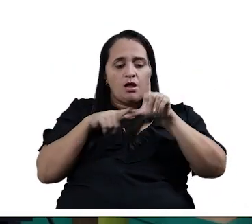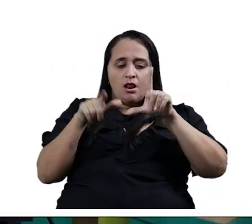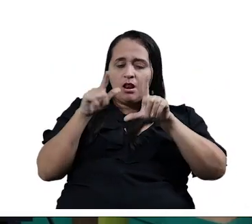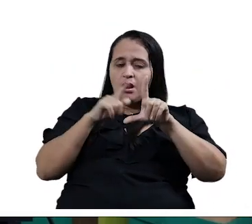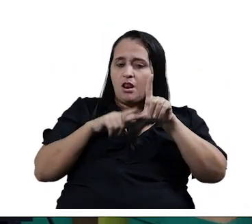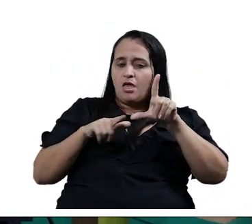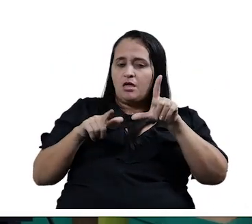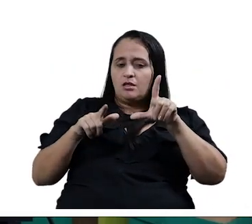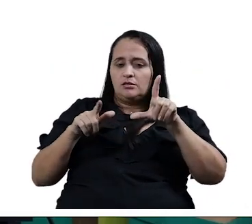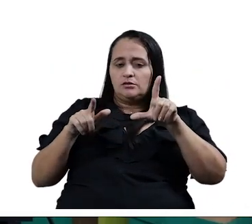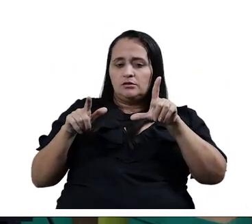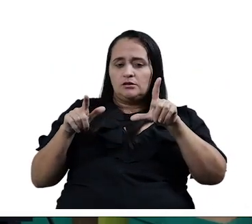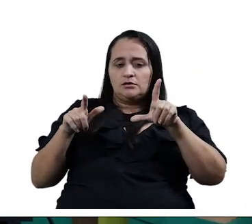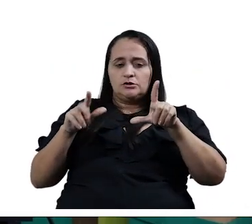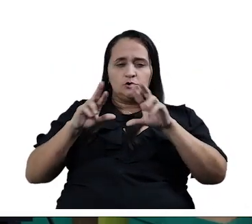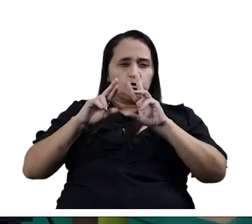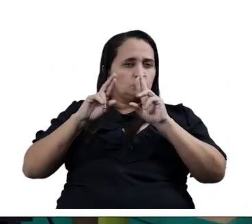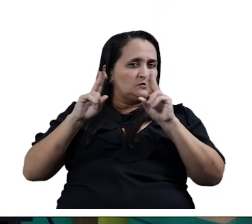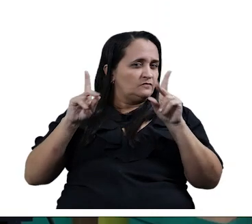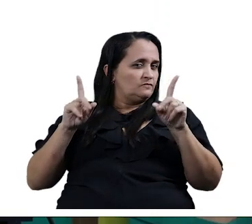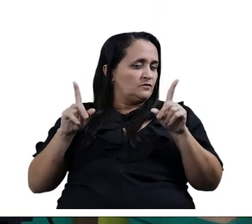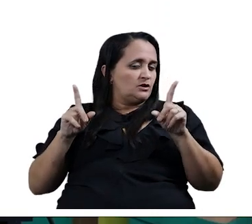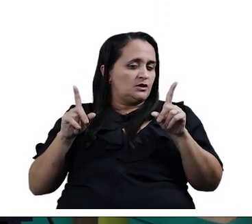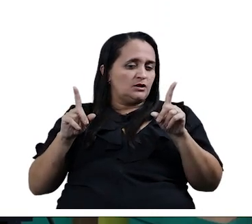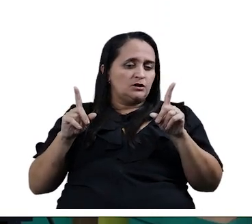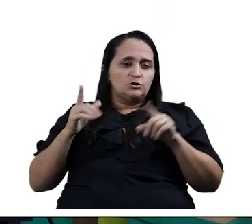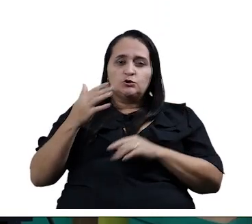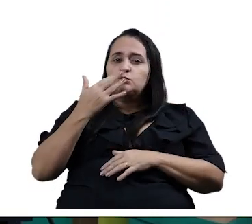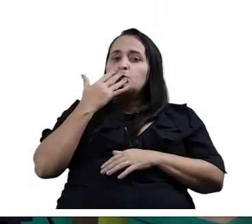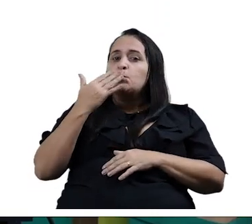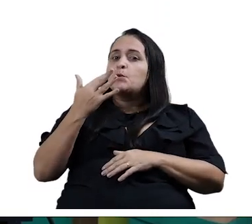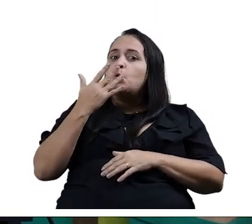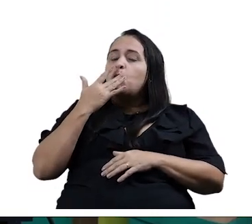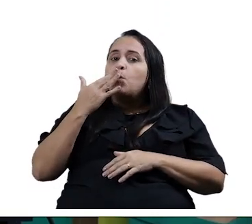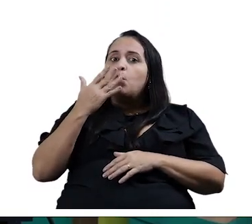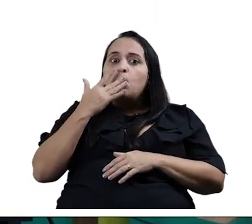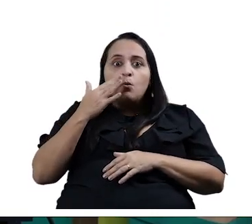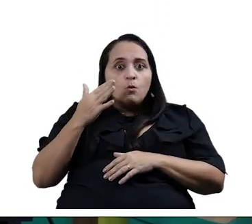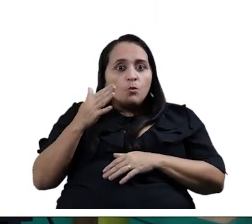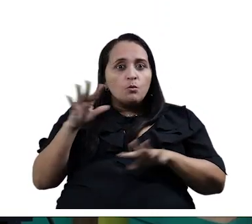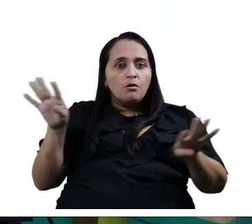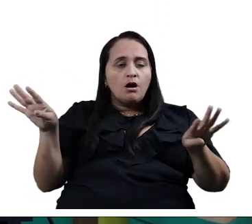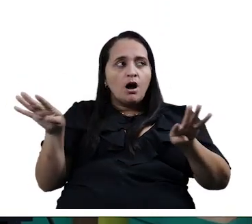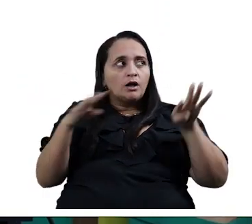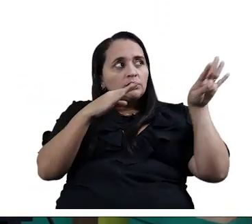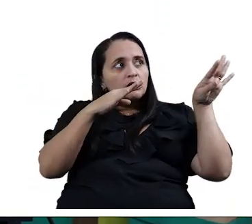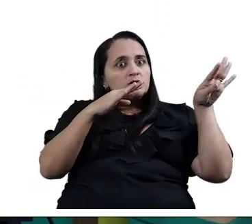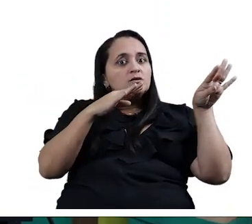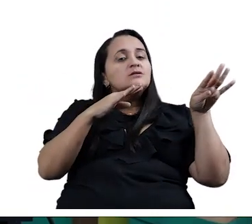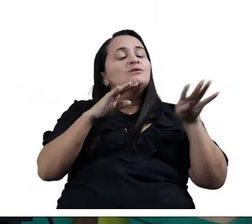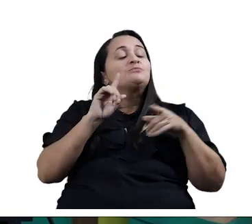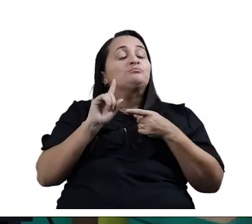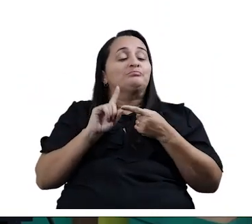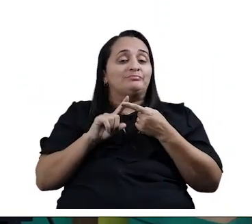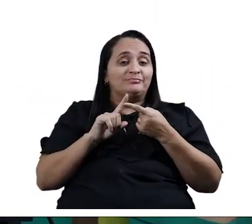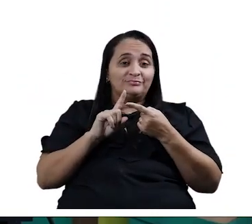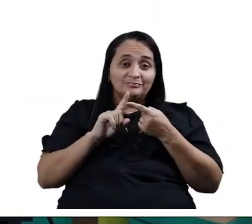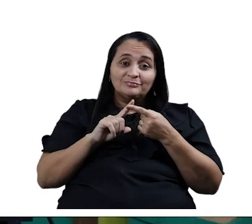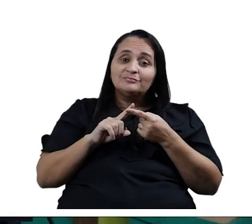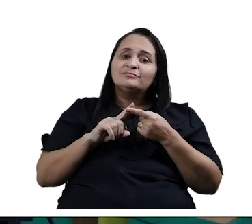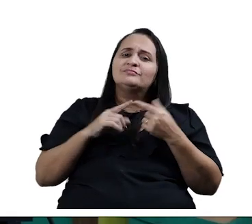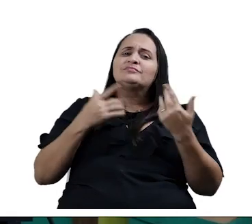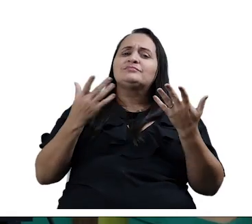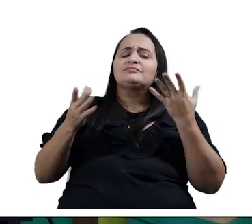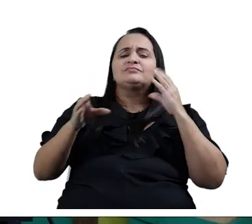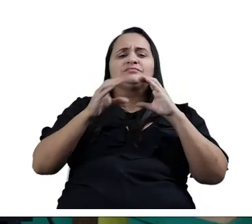ele vai usar as letras mais diferentes, as cores que mais sirvam para chamar a